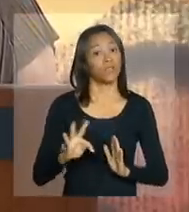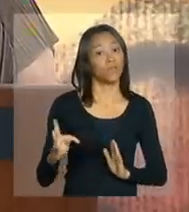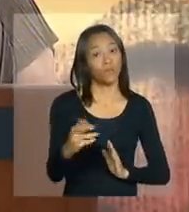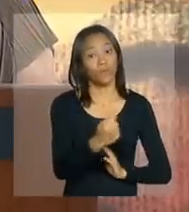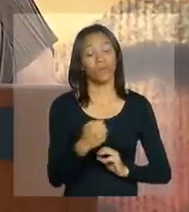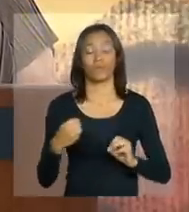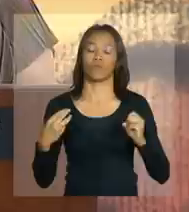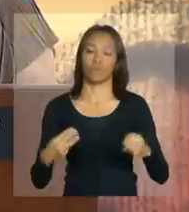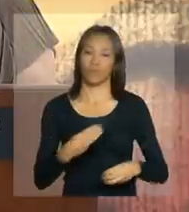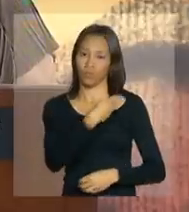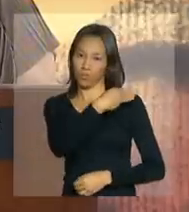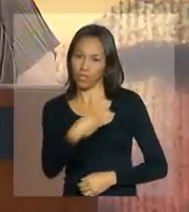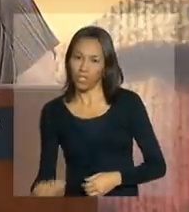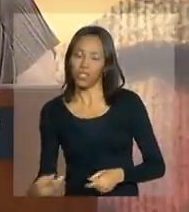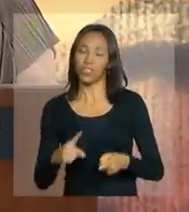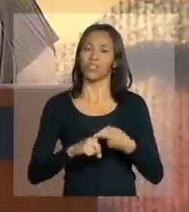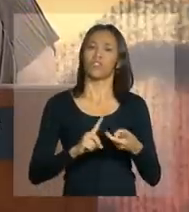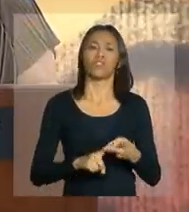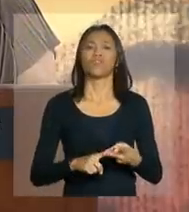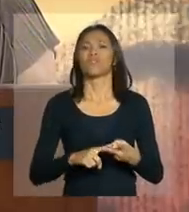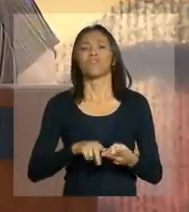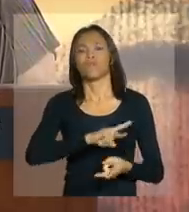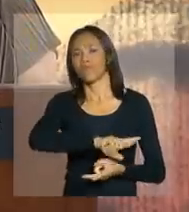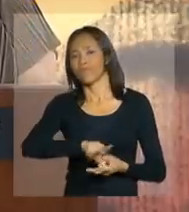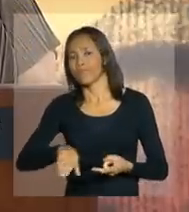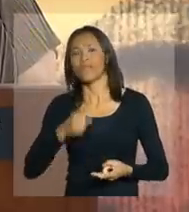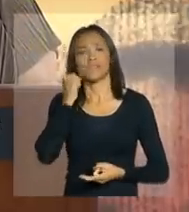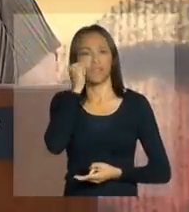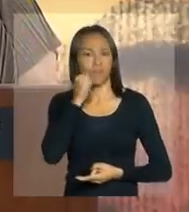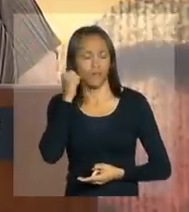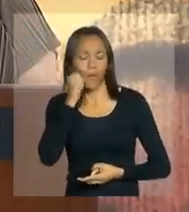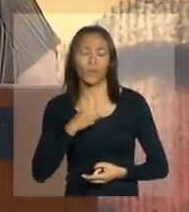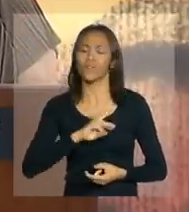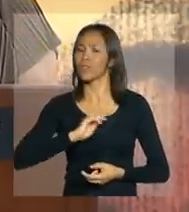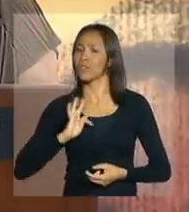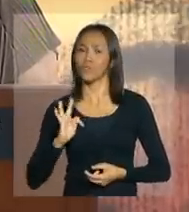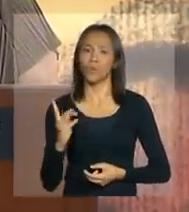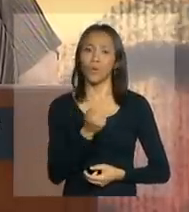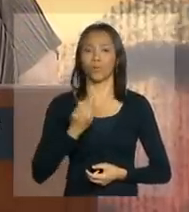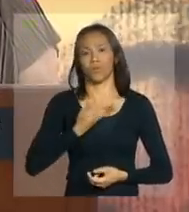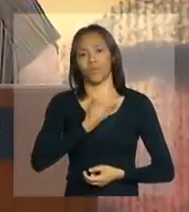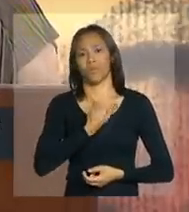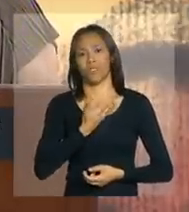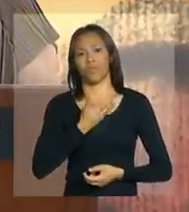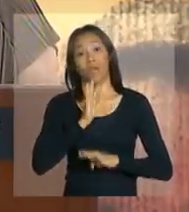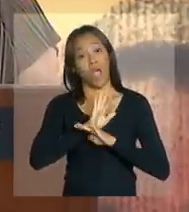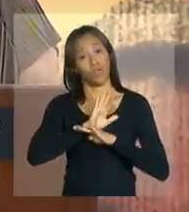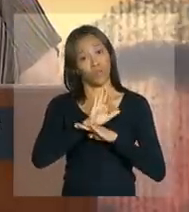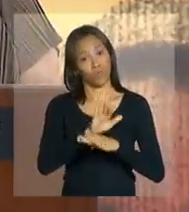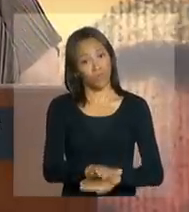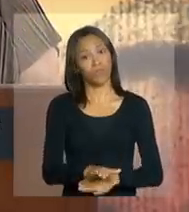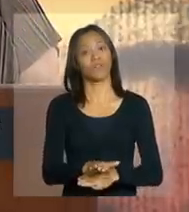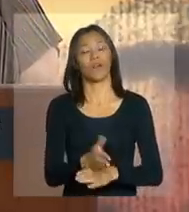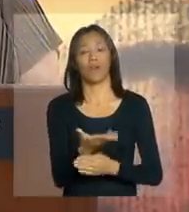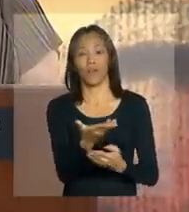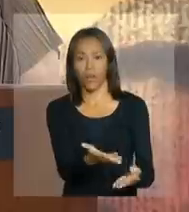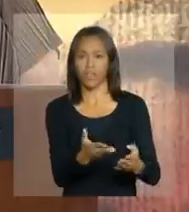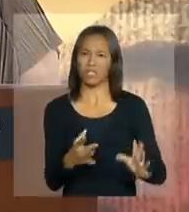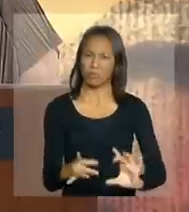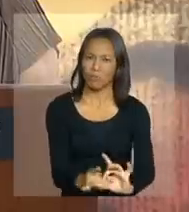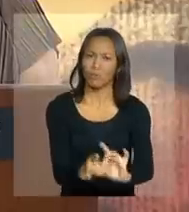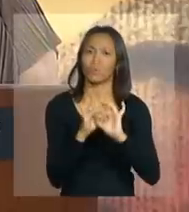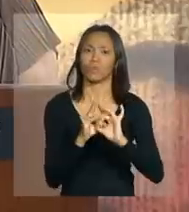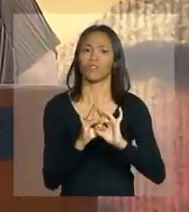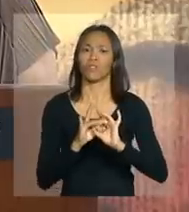eh os senadores e todos os amigos ajudar nessa forma de uma corrente